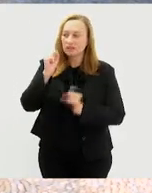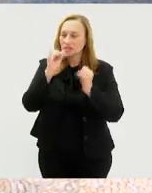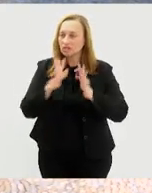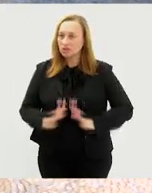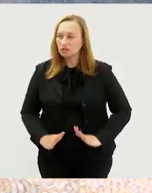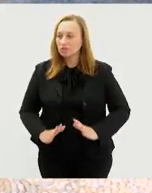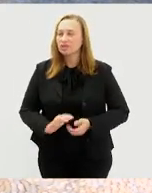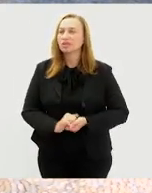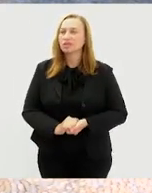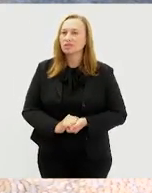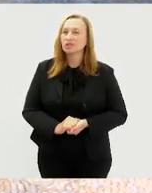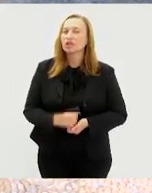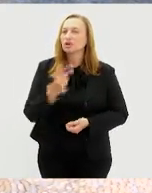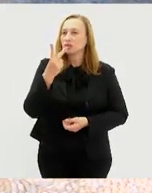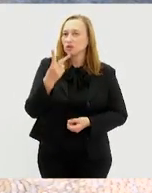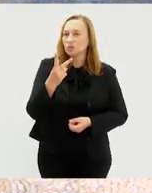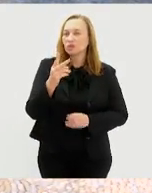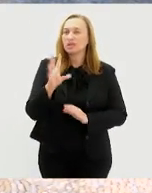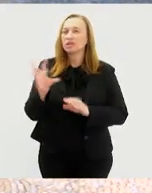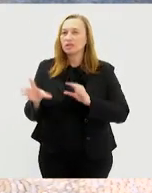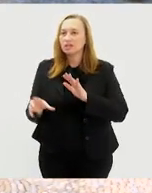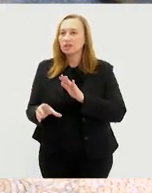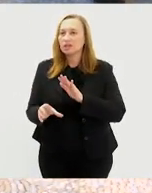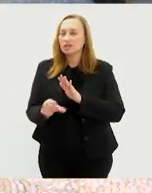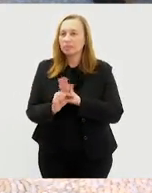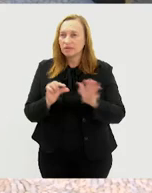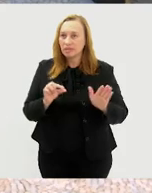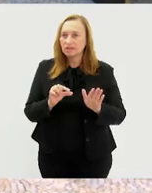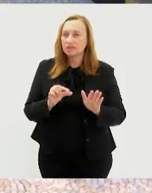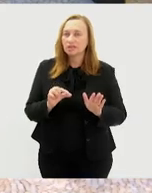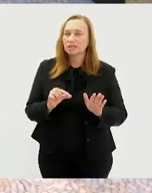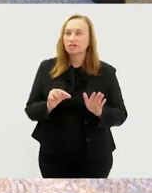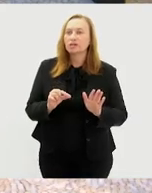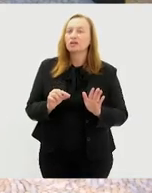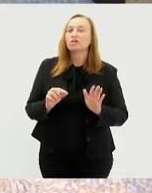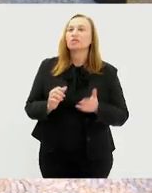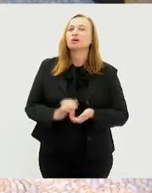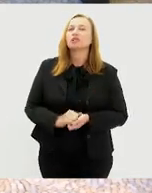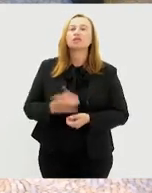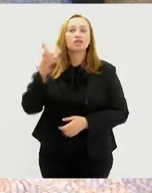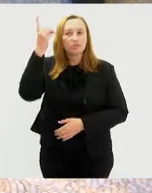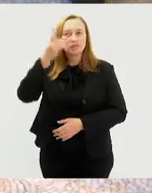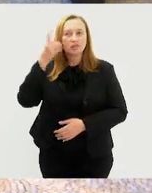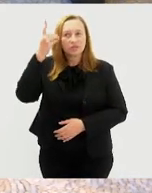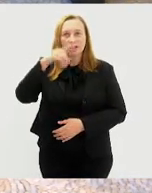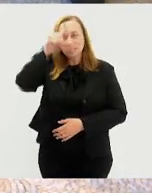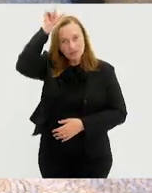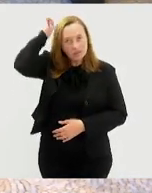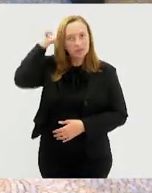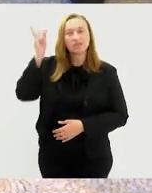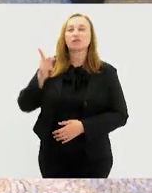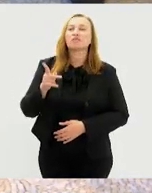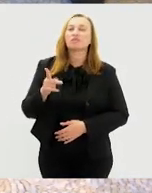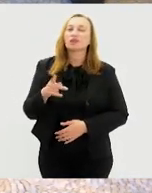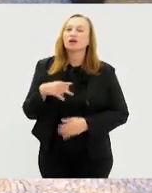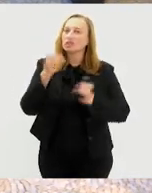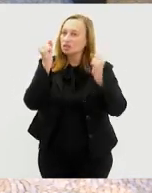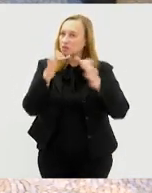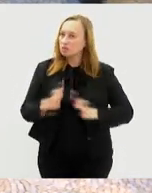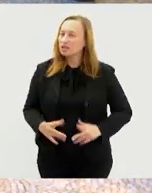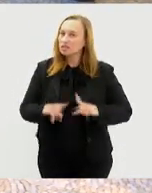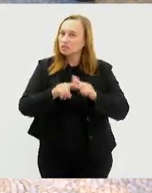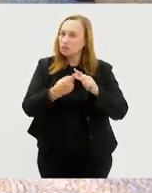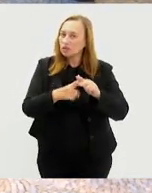que as duas emendas apresentadas ao nosso projeto emendas Deputado Luiz Paulo fazem essa contribuição importante da correção da